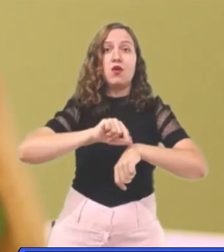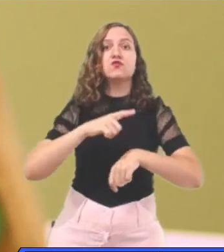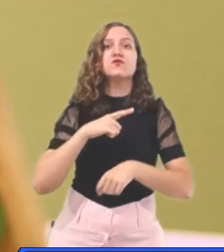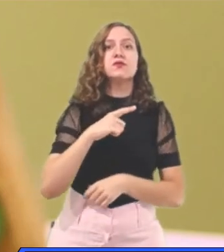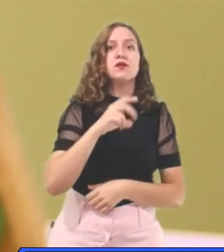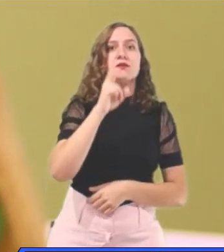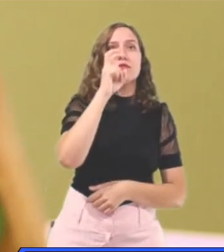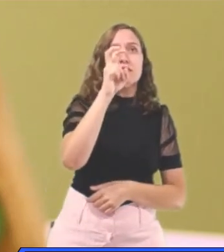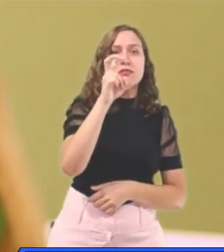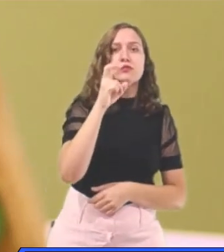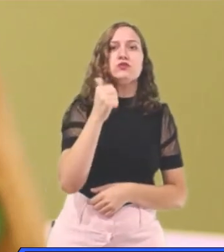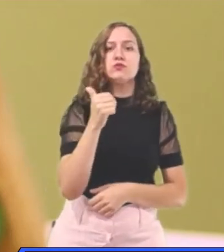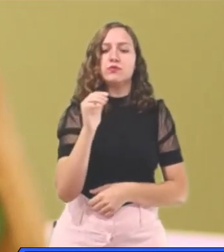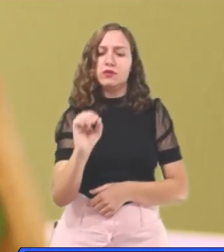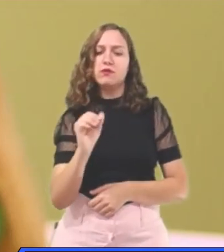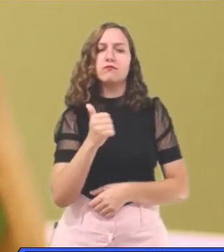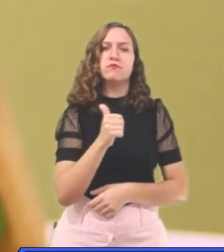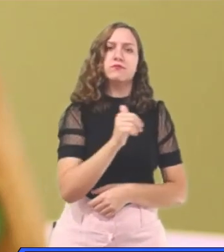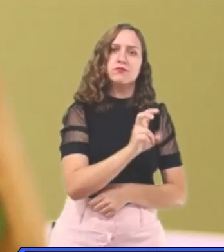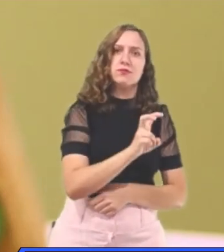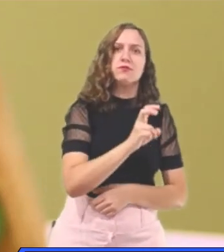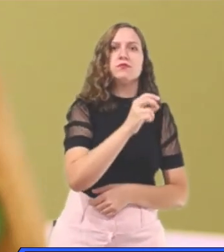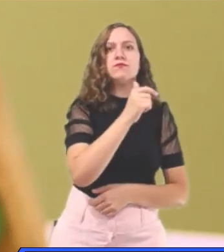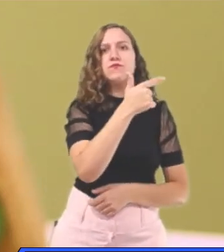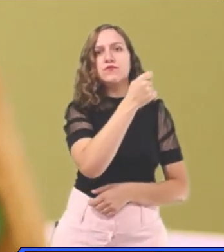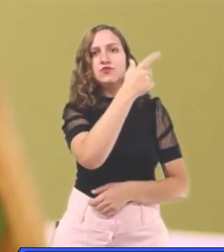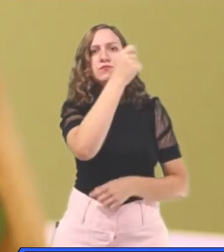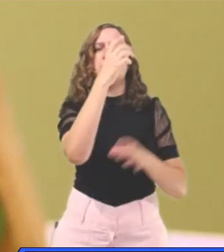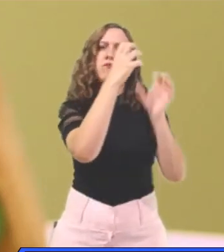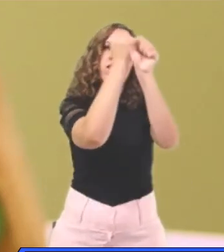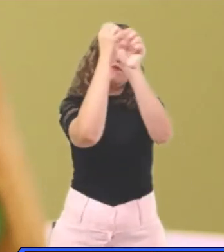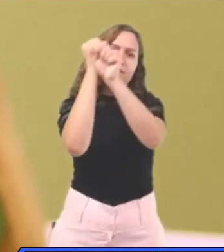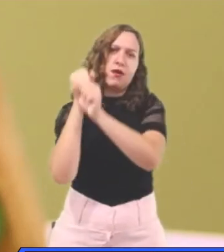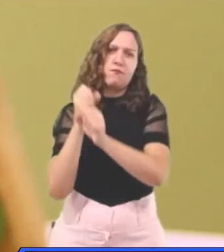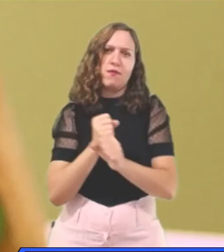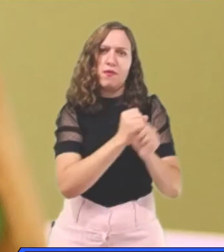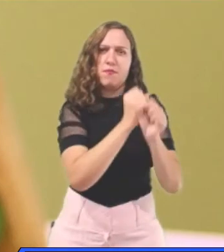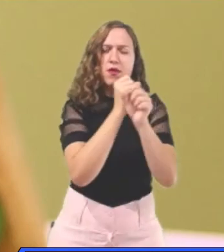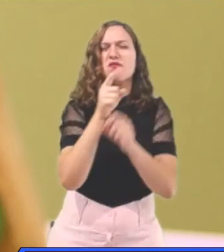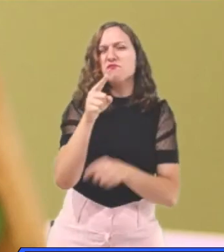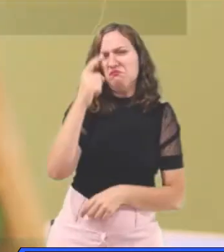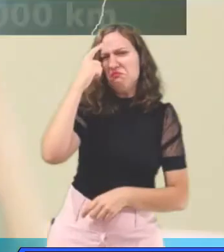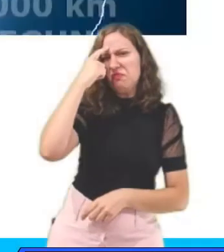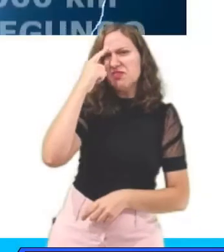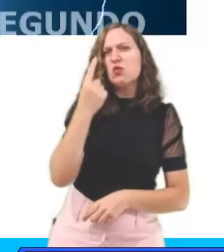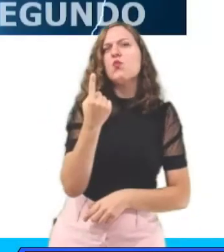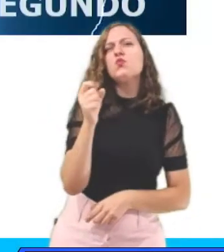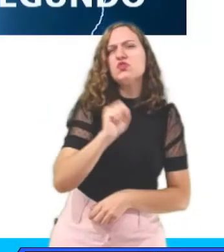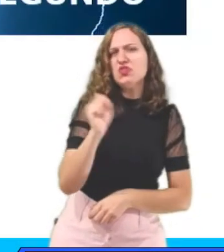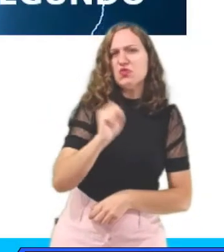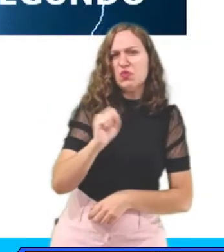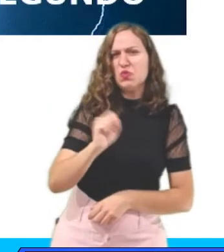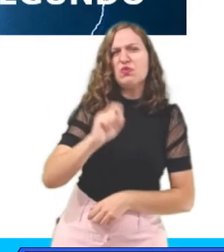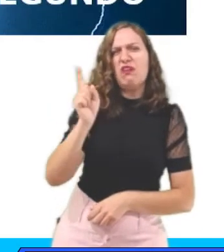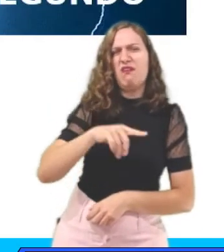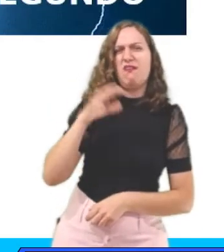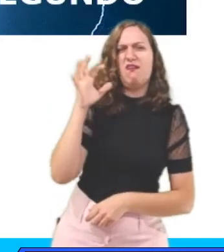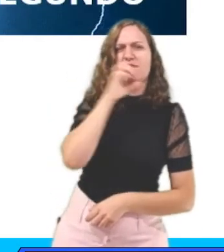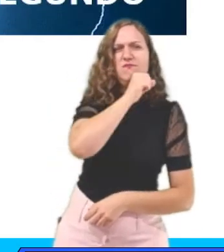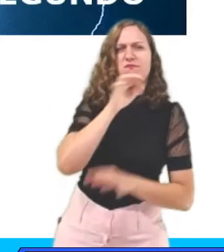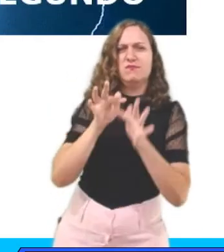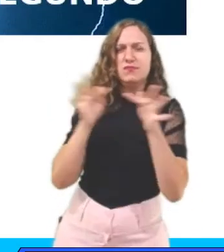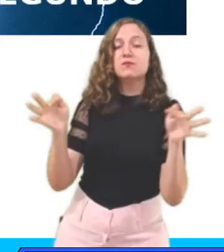Então essa é a nossa herança. Você acha que um segundo é pouco, não é? Pergunta isso para o nadador na Olimpíada.